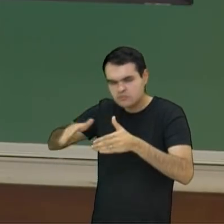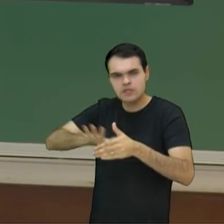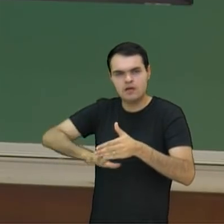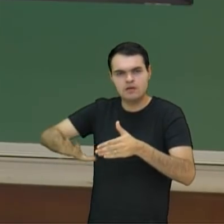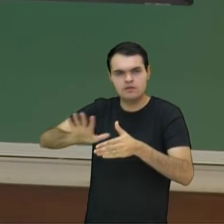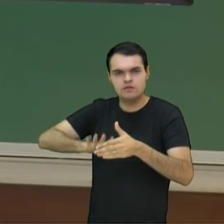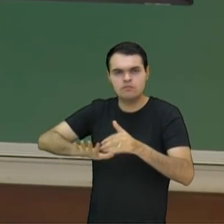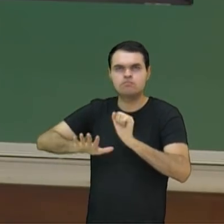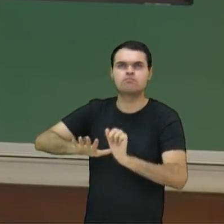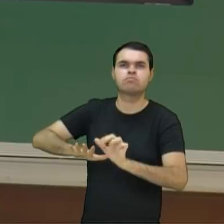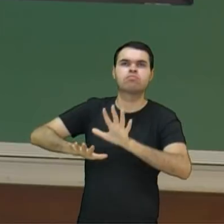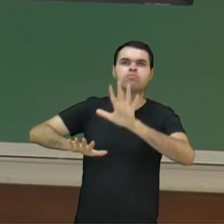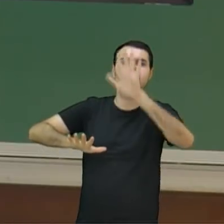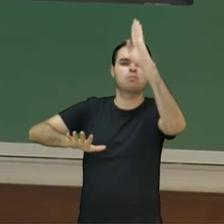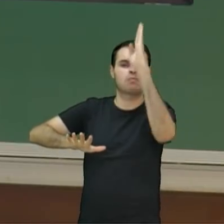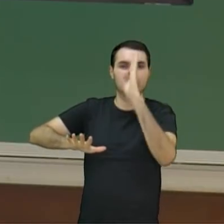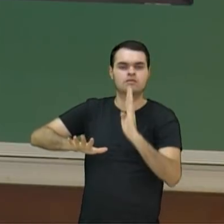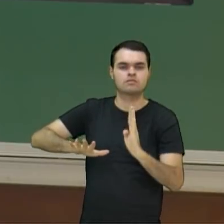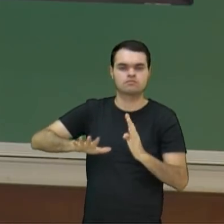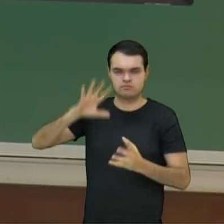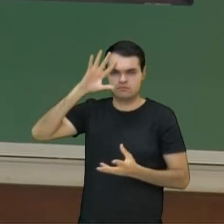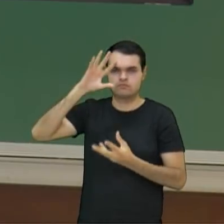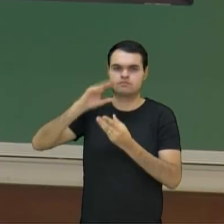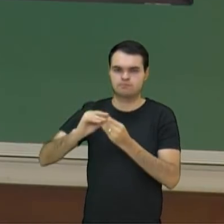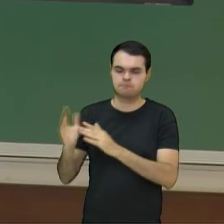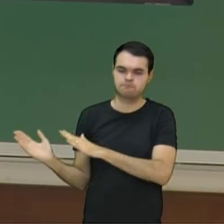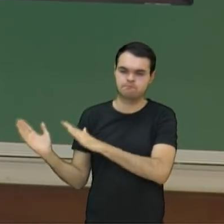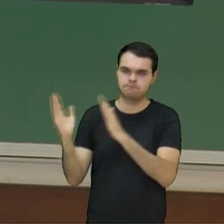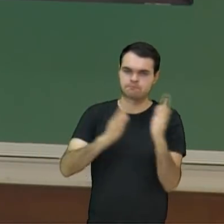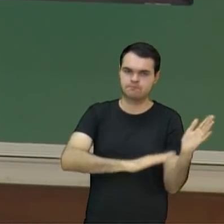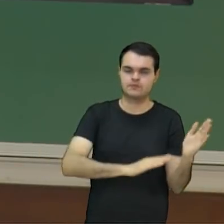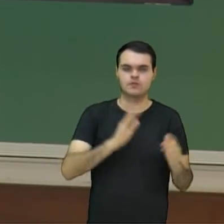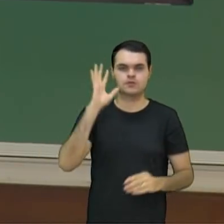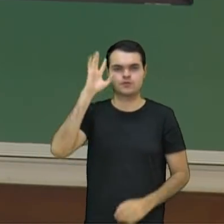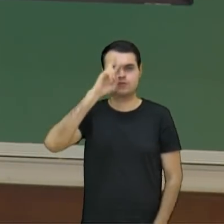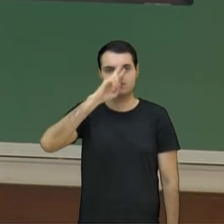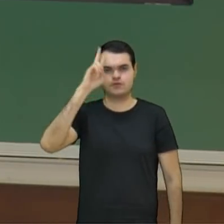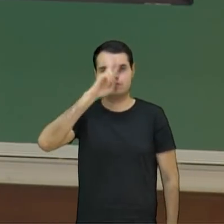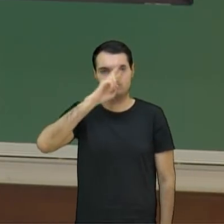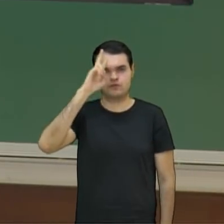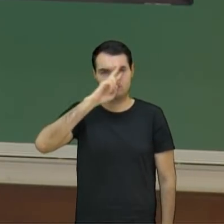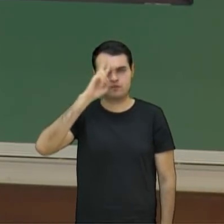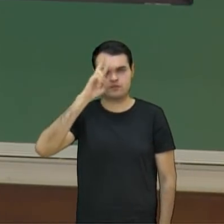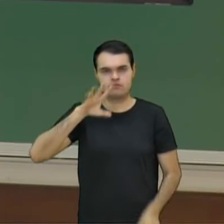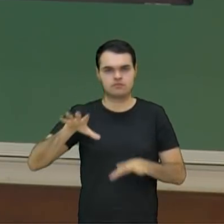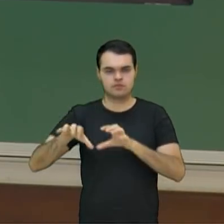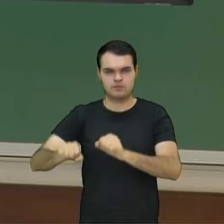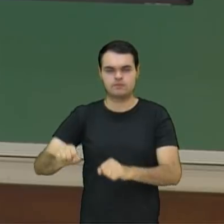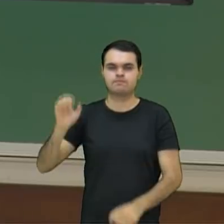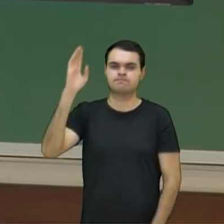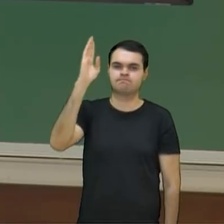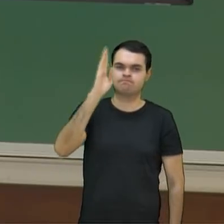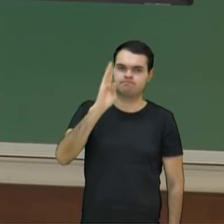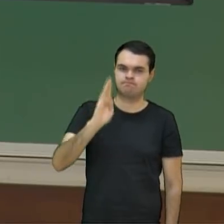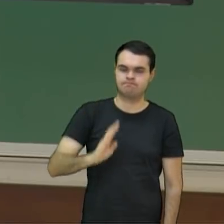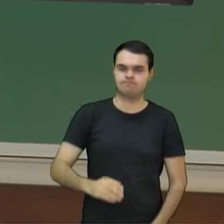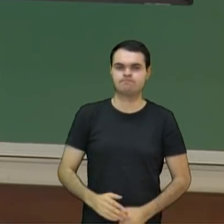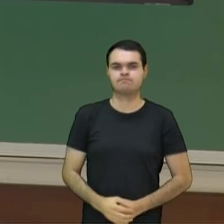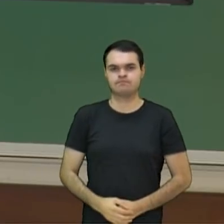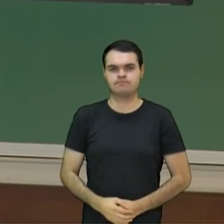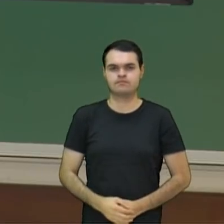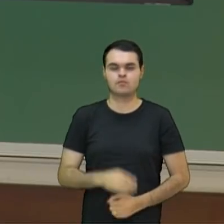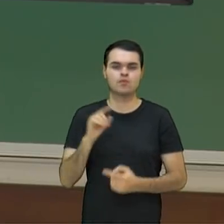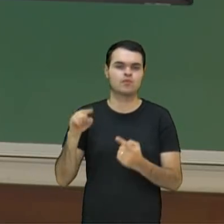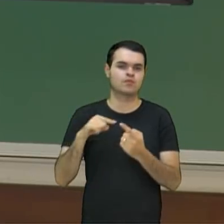para o Brasil como um todo? Então vamos entender todo esse processo ali histórico, né, e de ocupação do espaço geográfico brasileiro, que é esse o